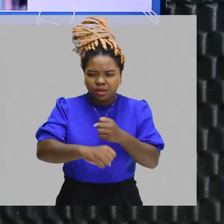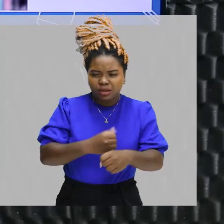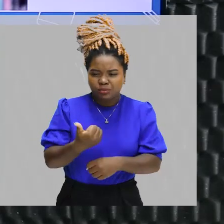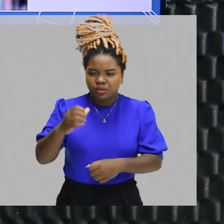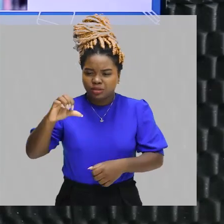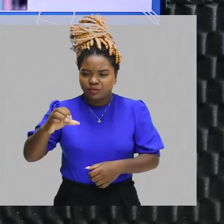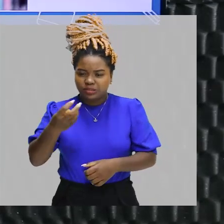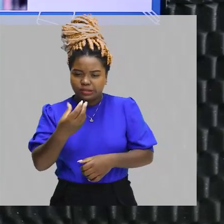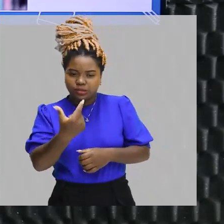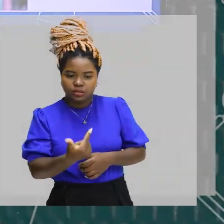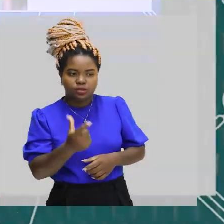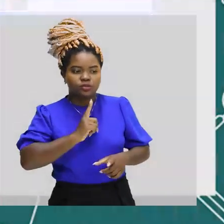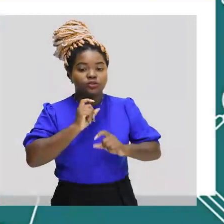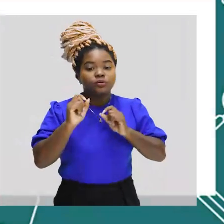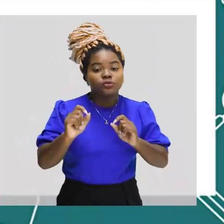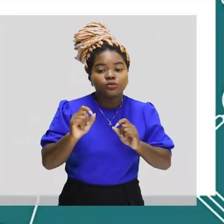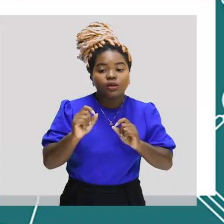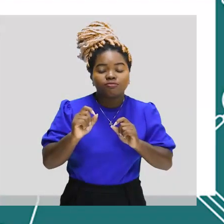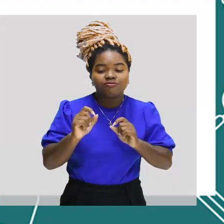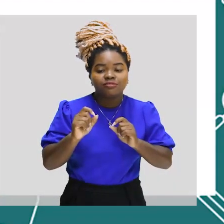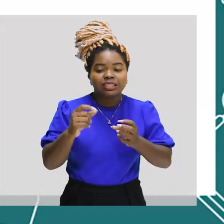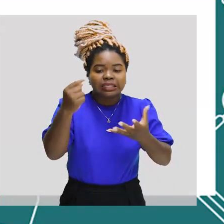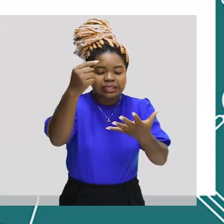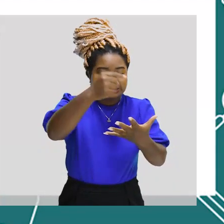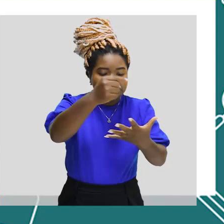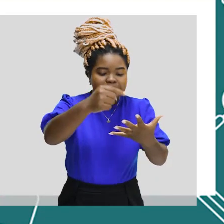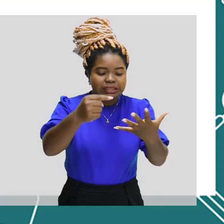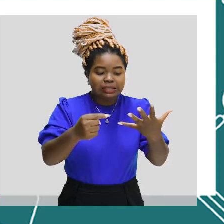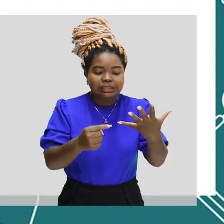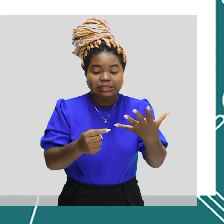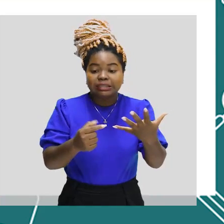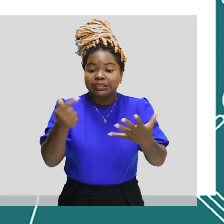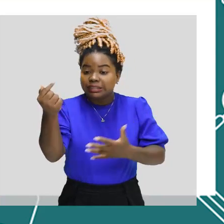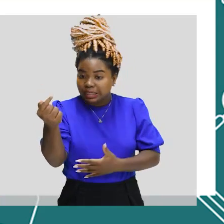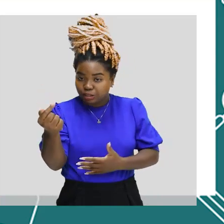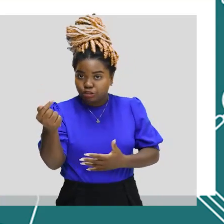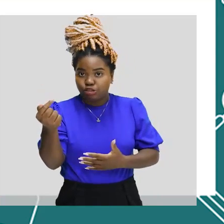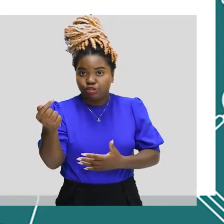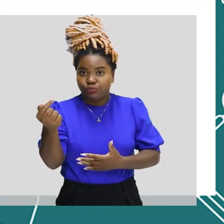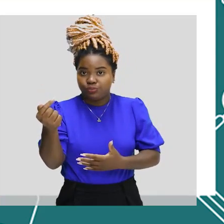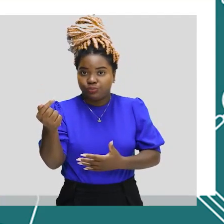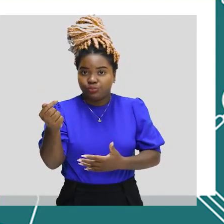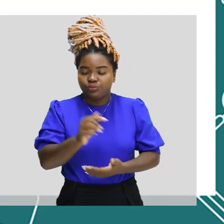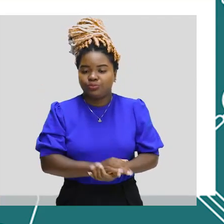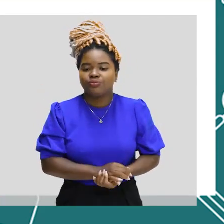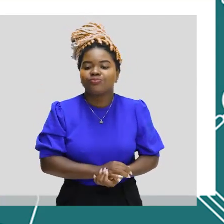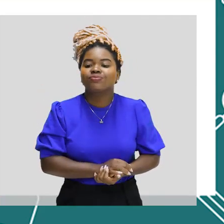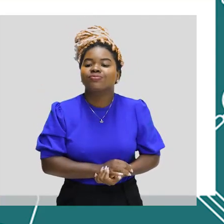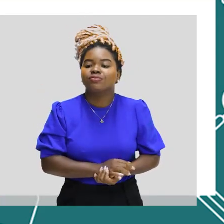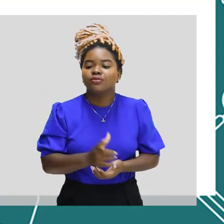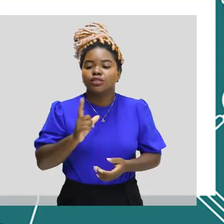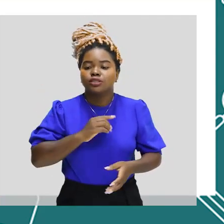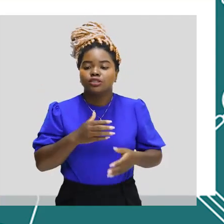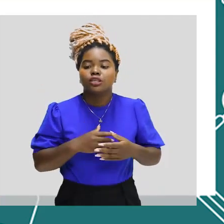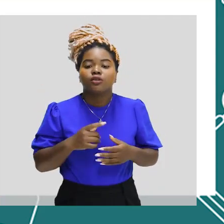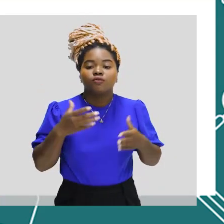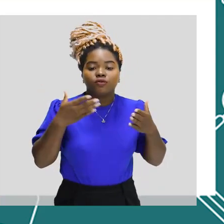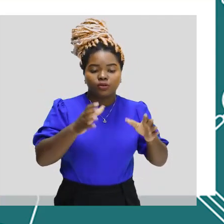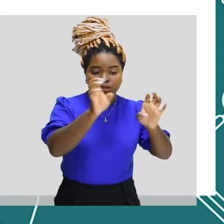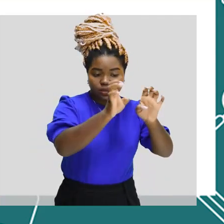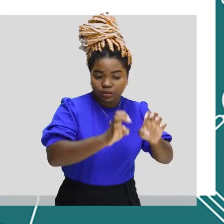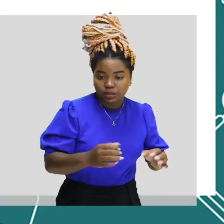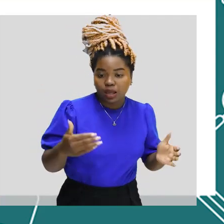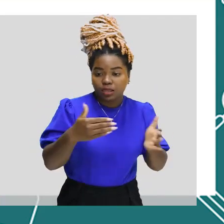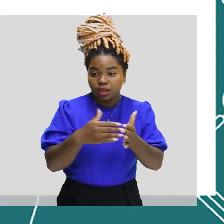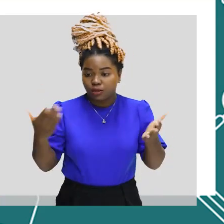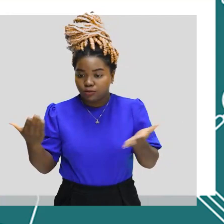1932, ele define 7 formas de arte específicas que elas vêm sendo trabalhadas com essa estrutura até os dias de hoje. Quais